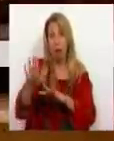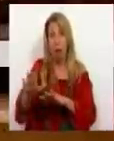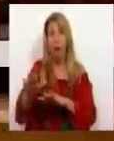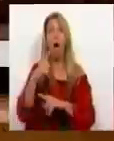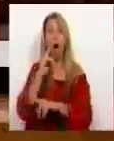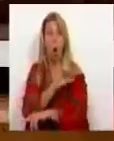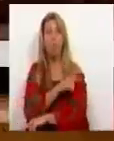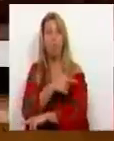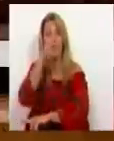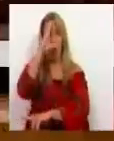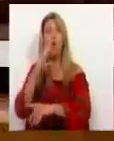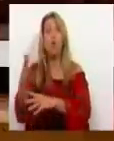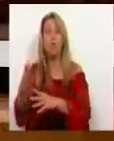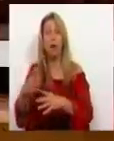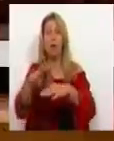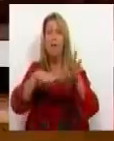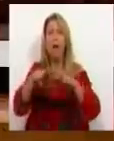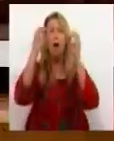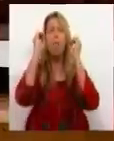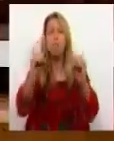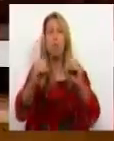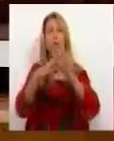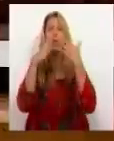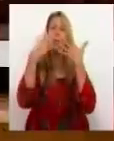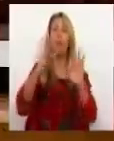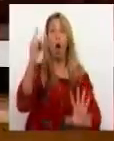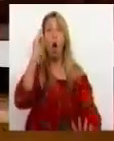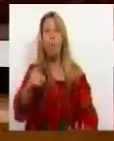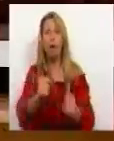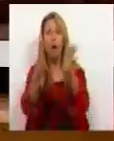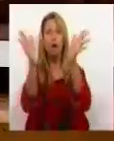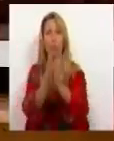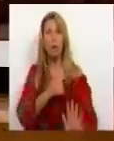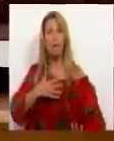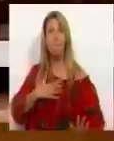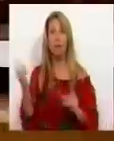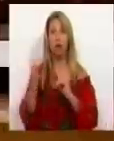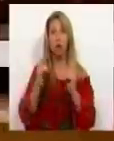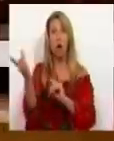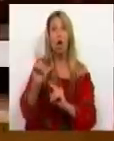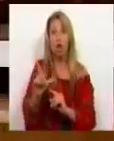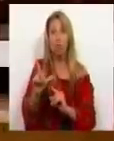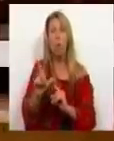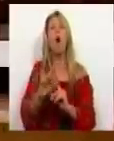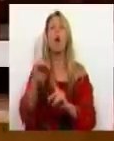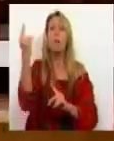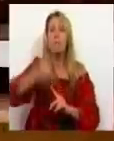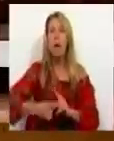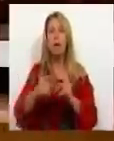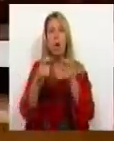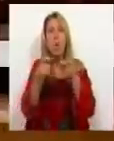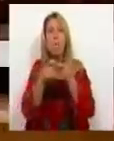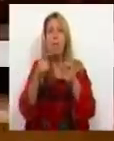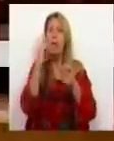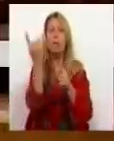simplificar, integrar e obrigar todos os operadores de transporte nas áreas metropolitanas a integrar um sistema de bilhética comum.